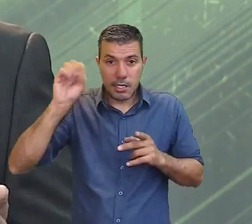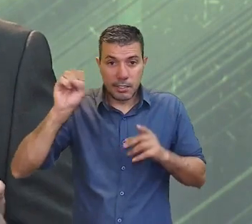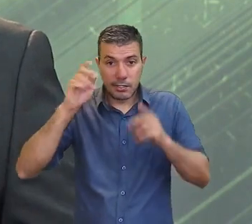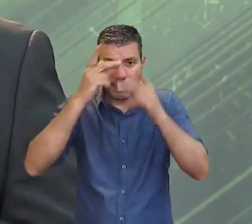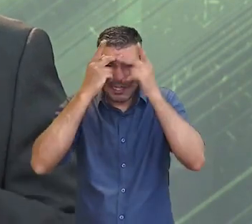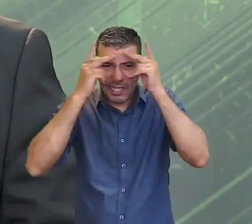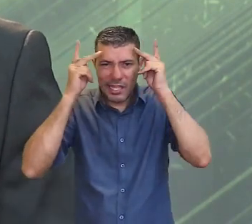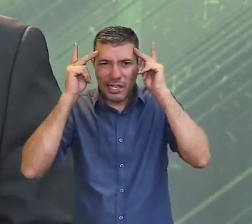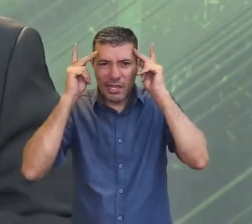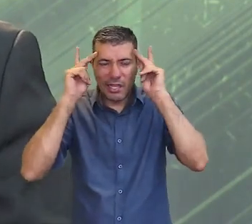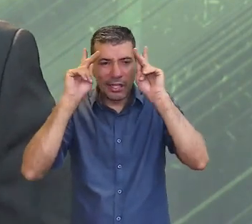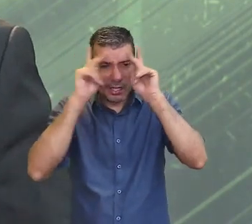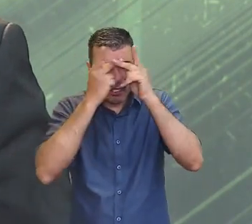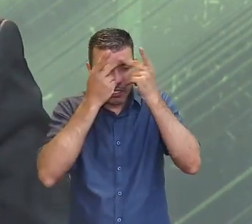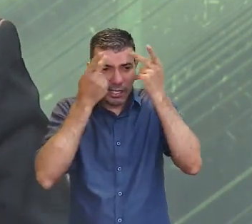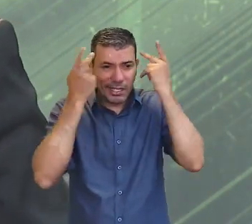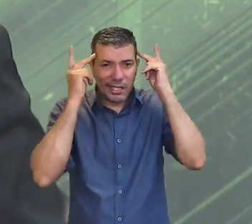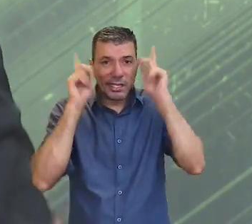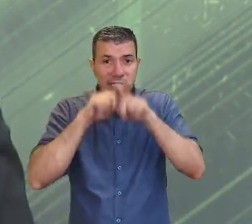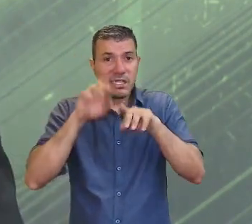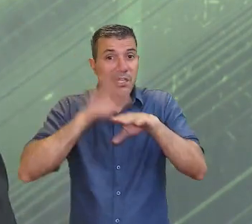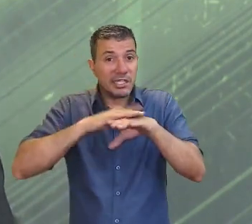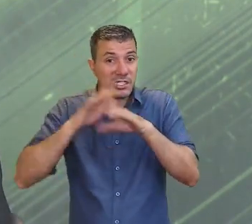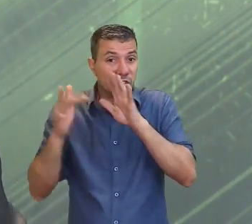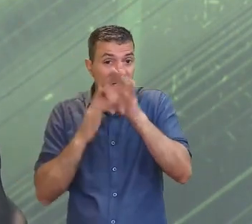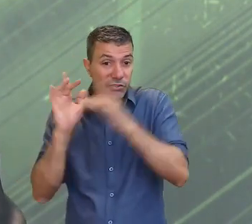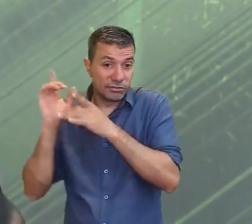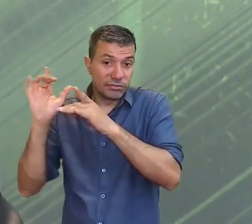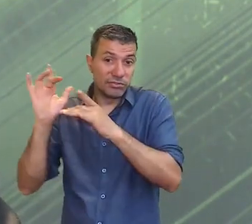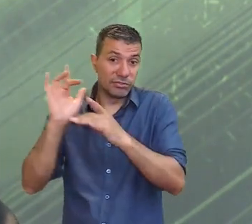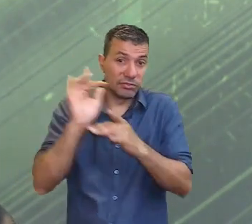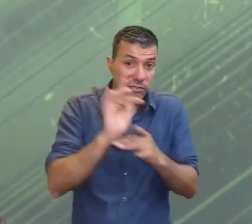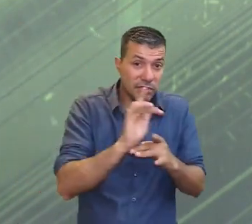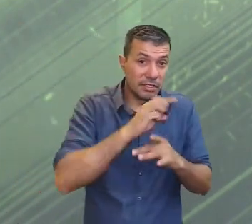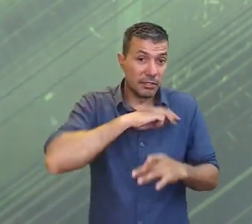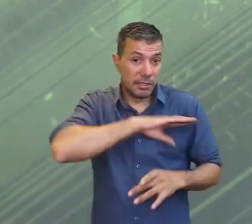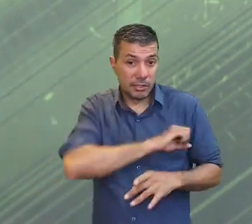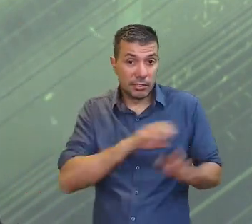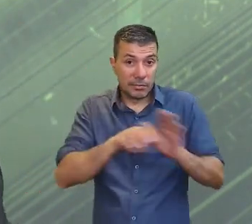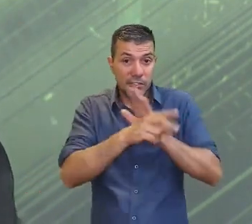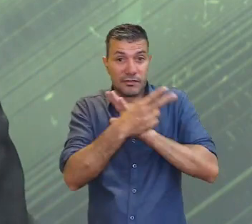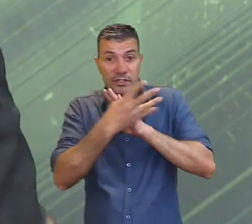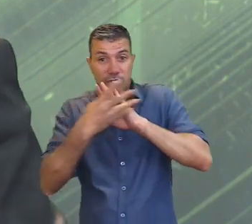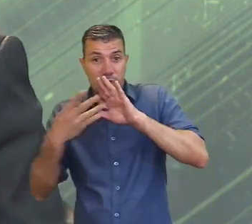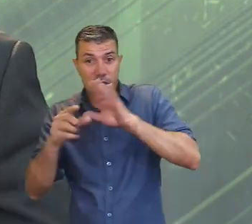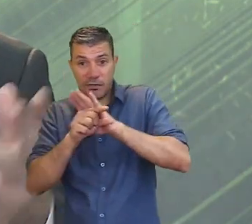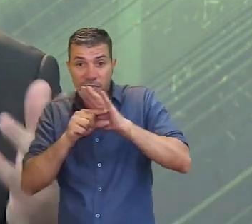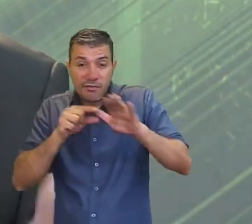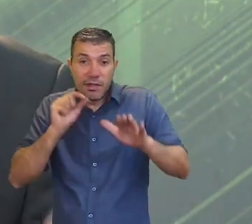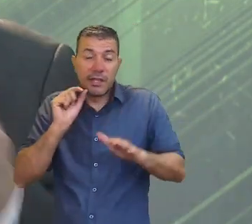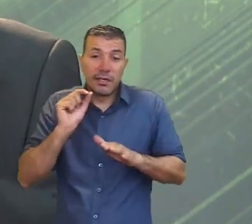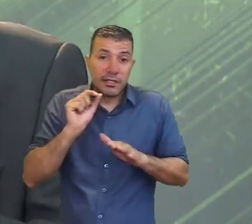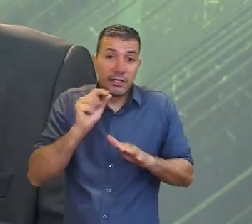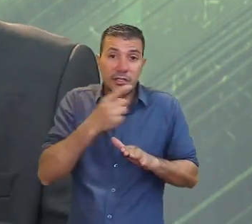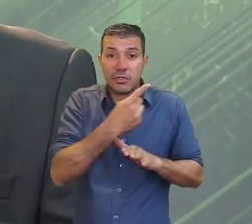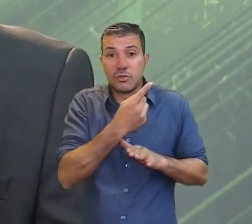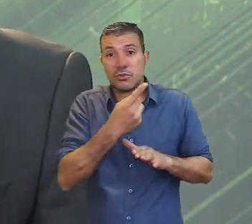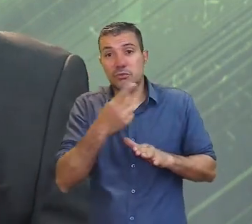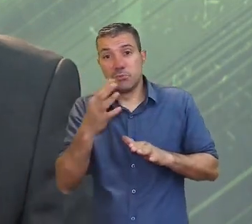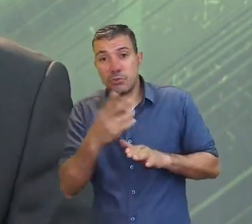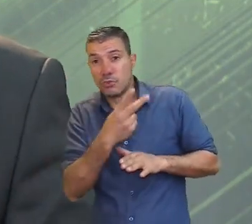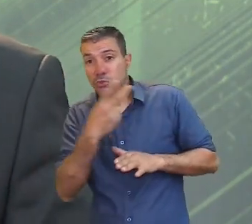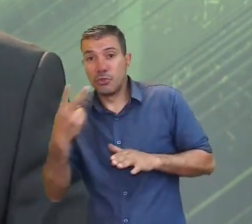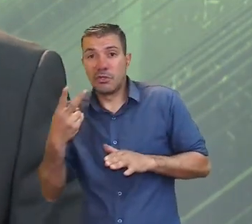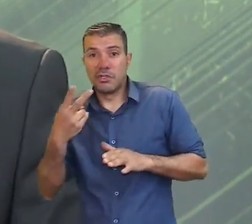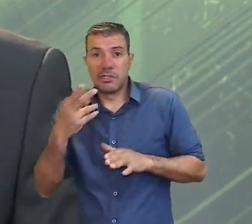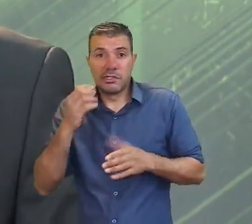Herodes. Foi este que Jesus visitou, e nesse texto que eu li para vocês, lá em Mateus, capítulo 24, verso 1 e 2, ele disse: